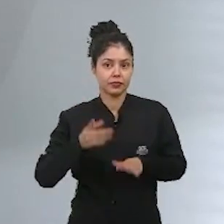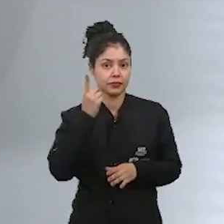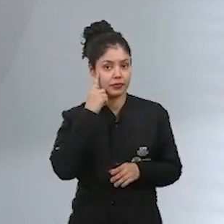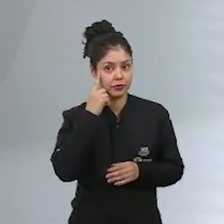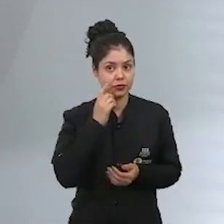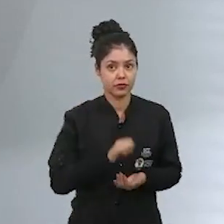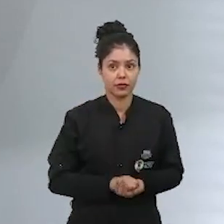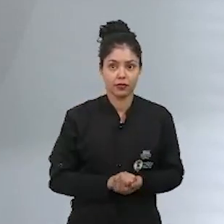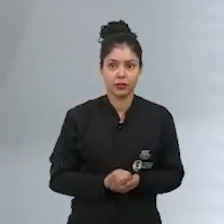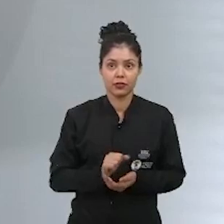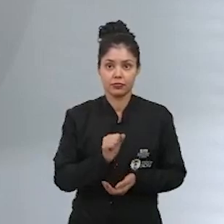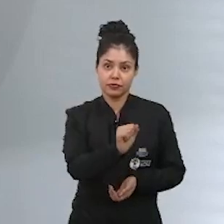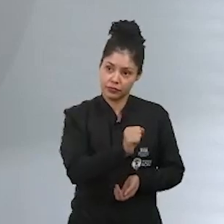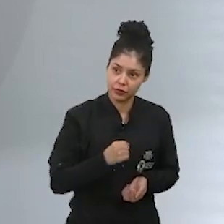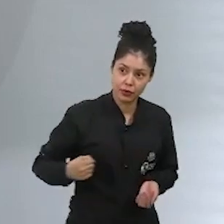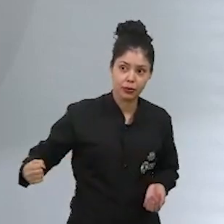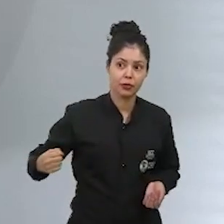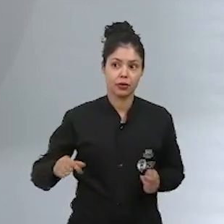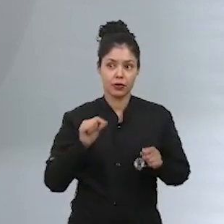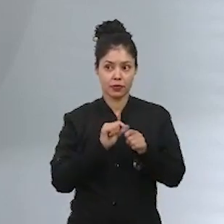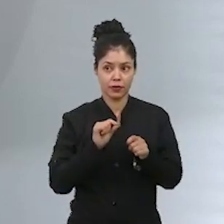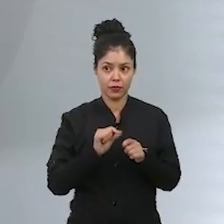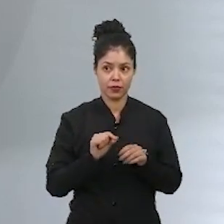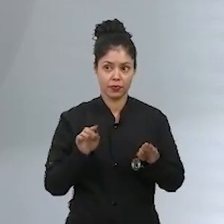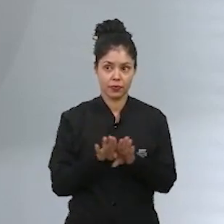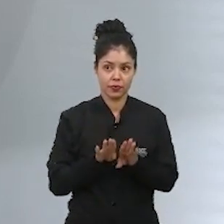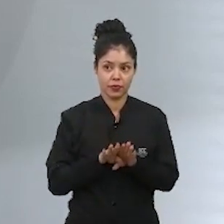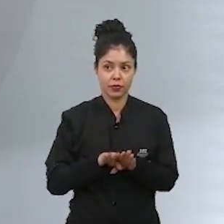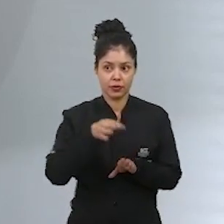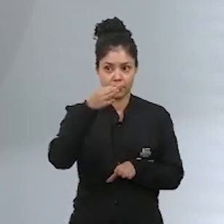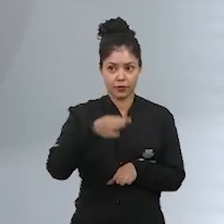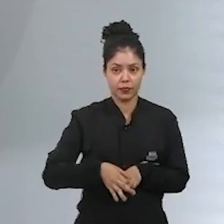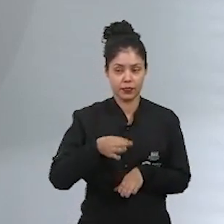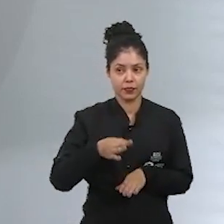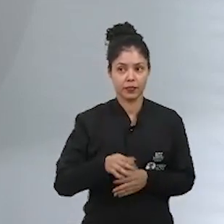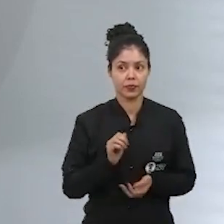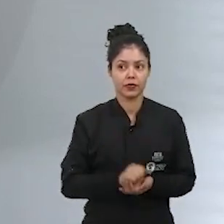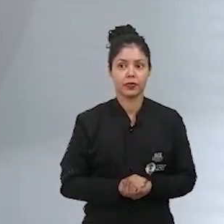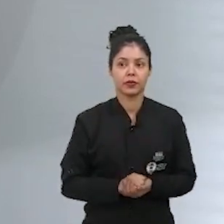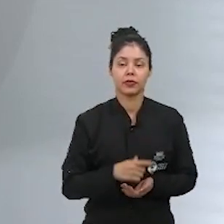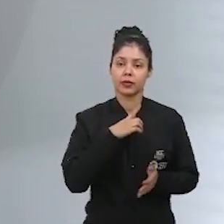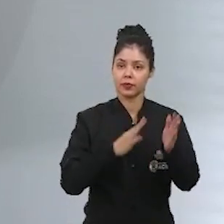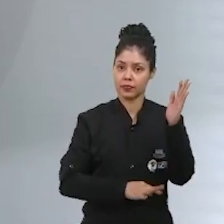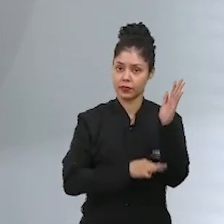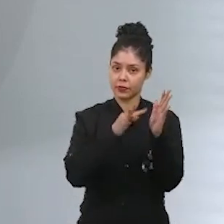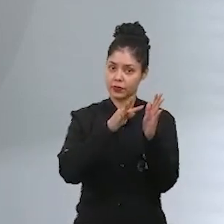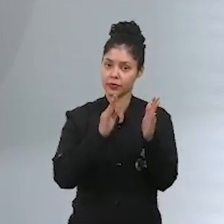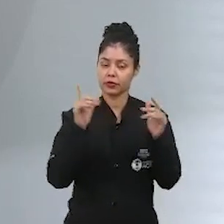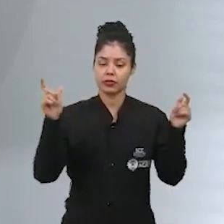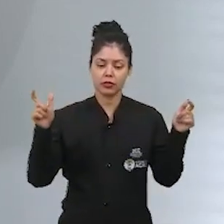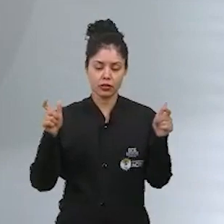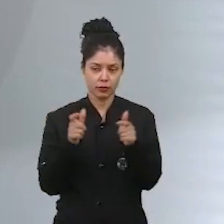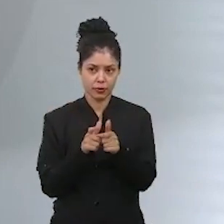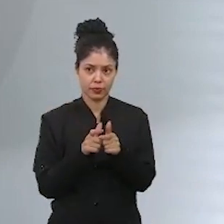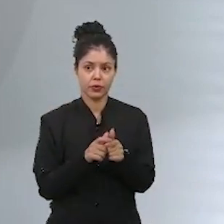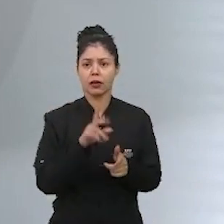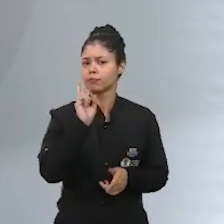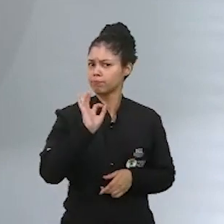que esse portão, ele começa a fechar bem direitinho. É quando essa temperatura, ela tende a diminuir. Então, é comprovado, e é de